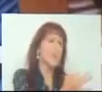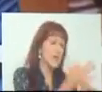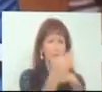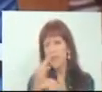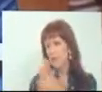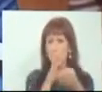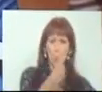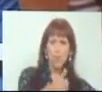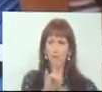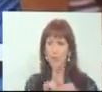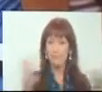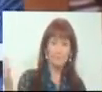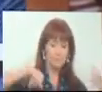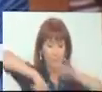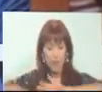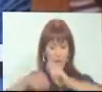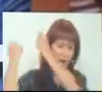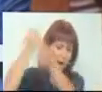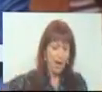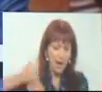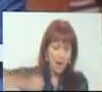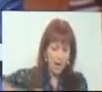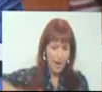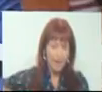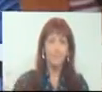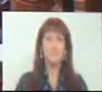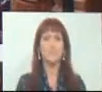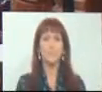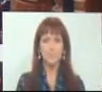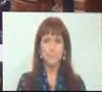festa, continuou a cavar o buraco.